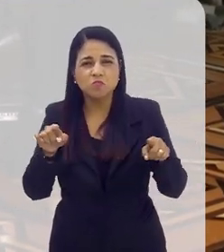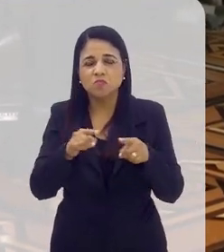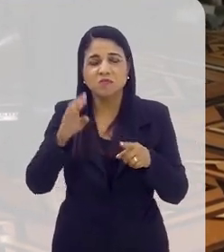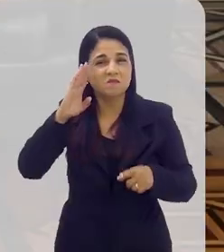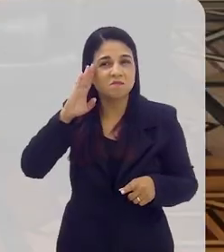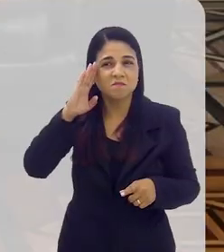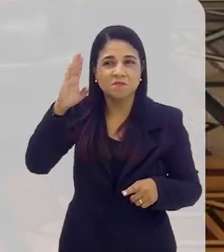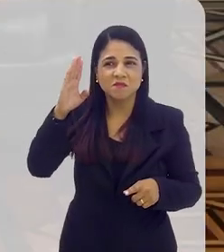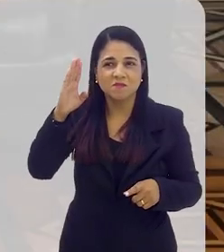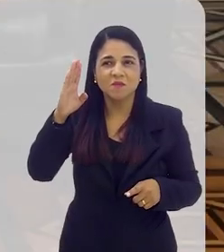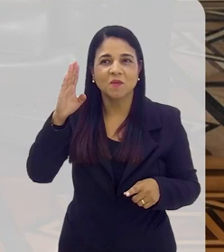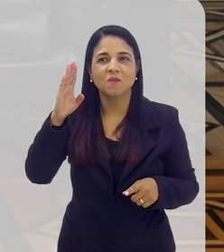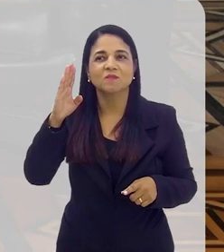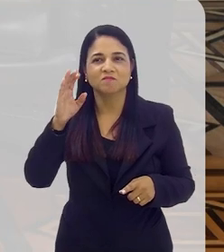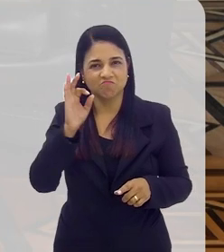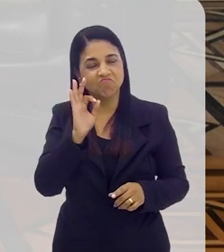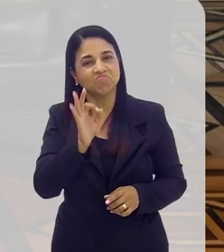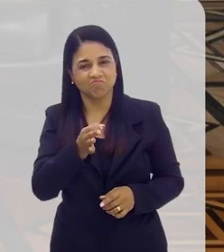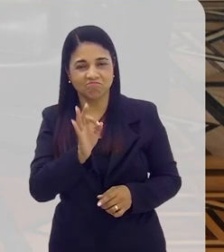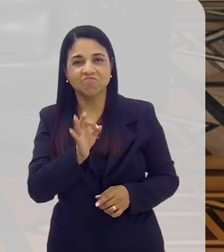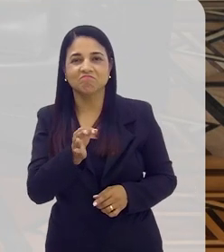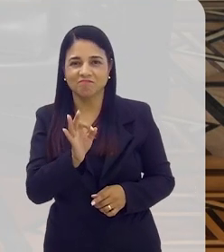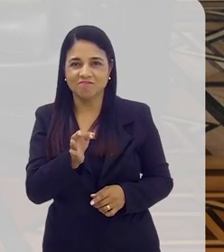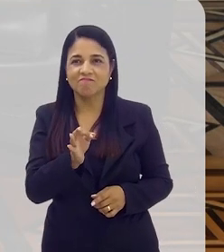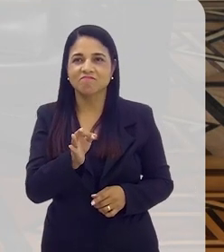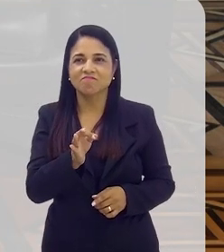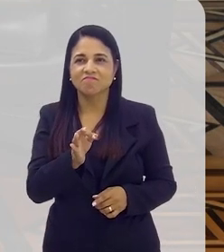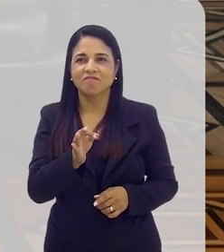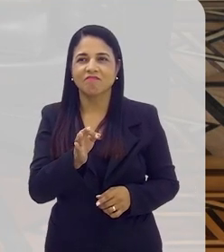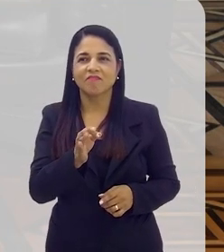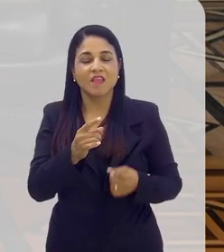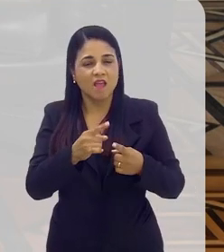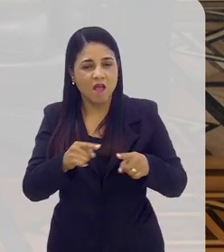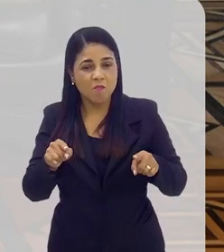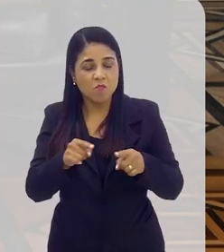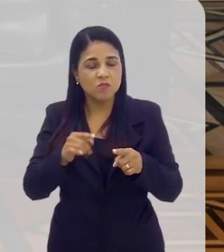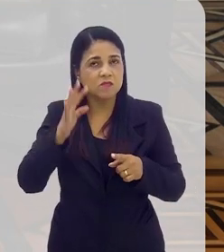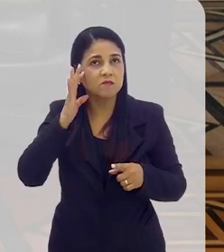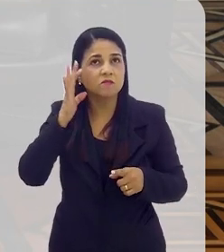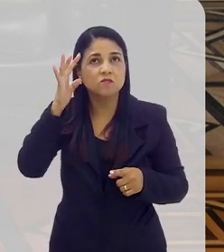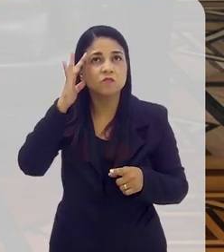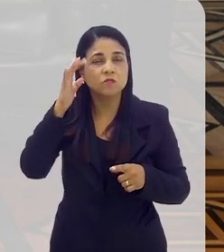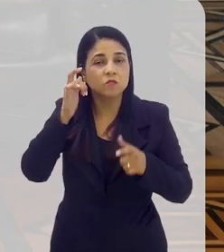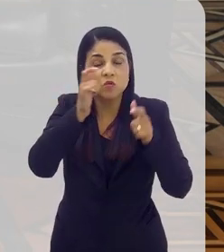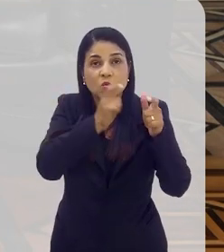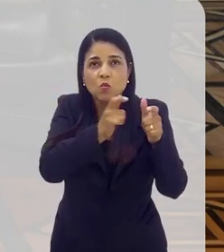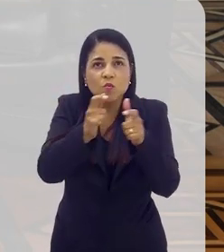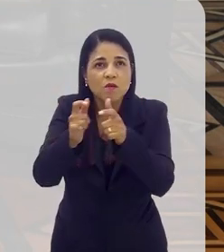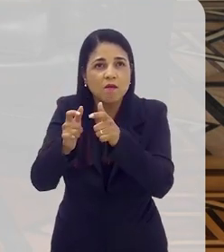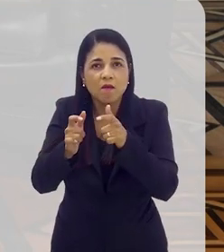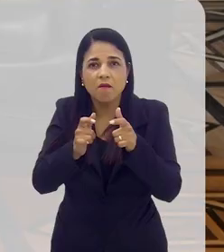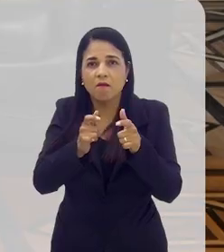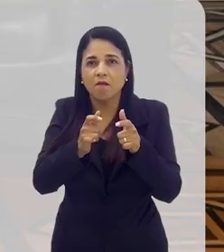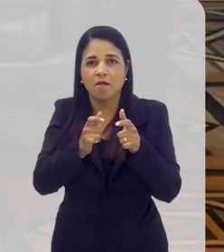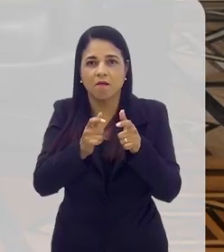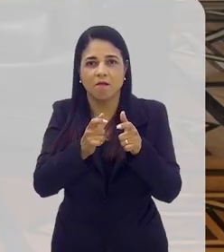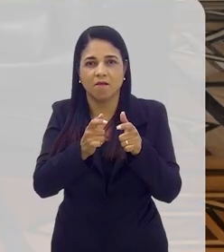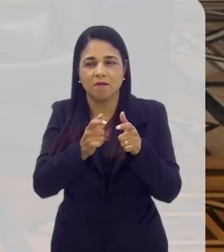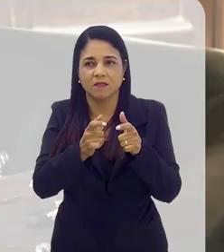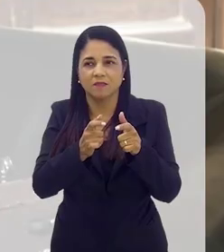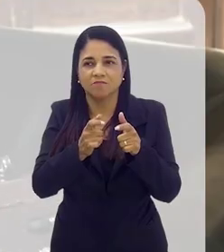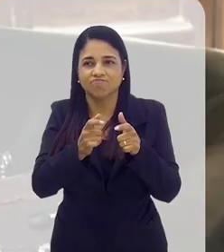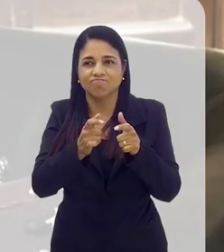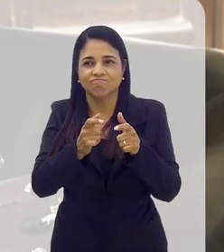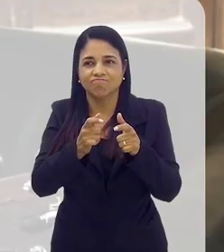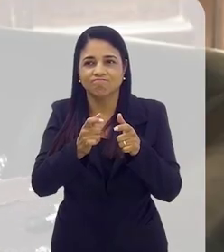nenhum instrumento, a música, ela é algo, parte fundamental da minha vida, sim, sabe? Sim, sim. Ela é algo que